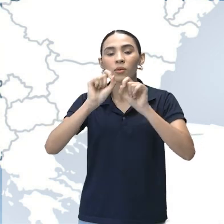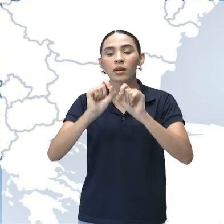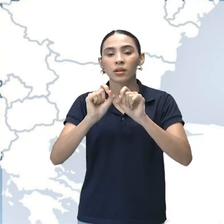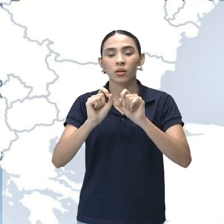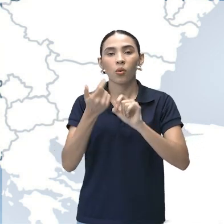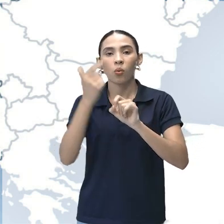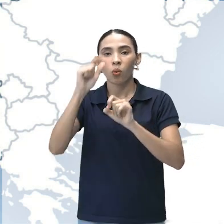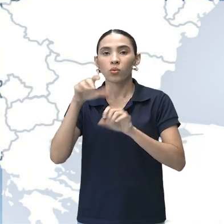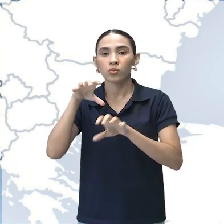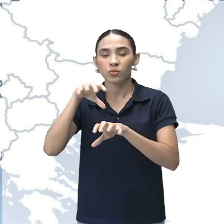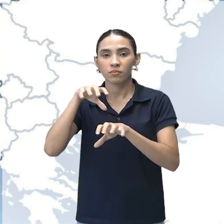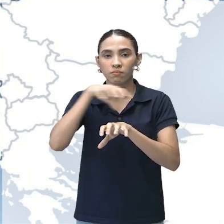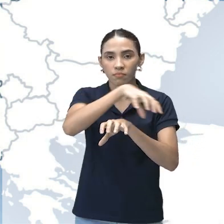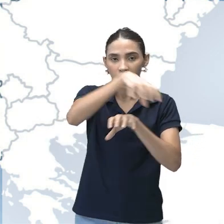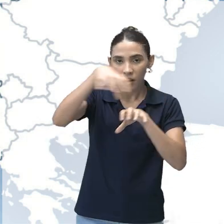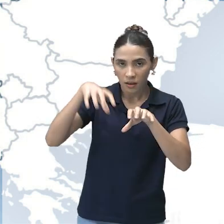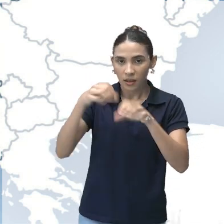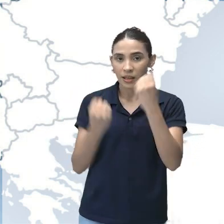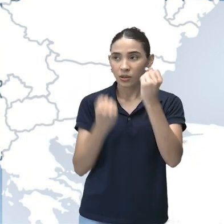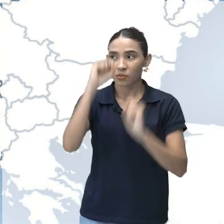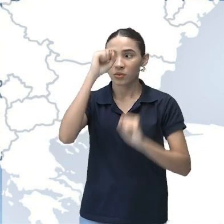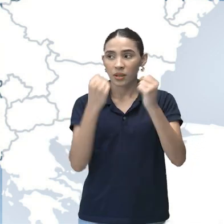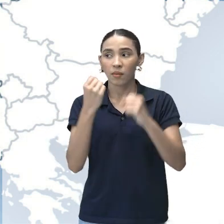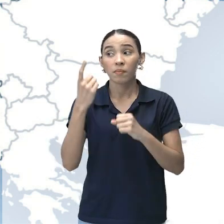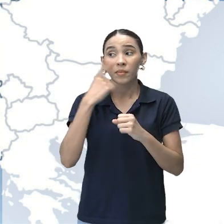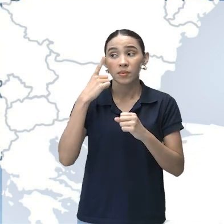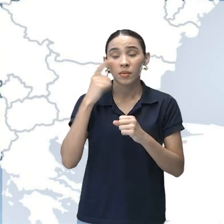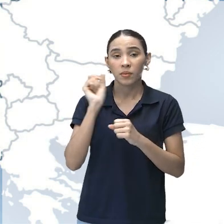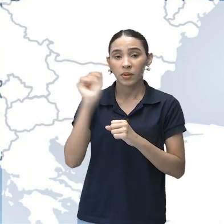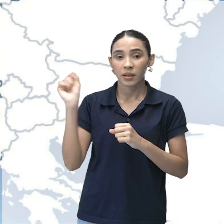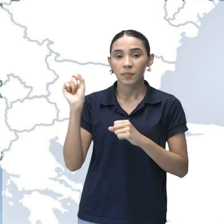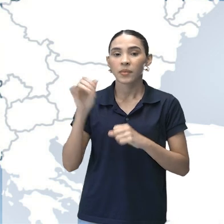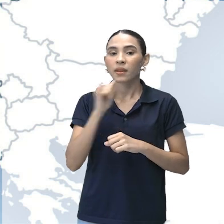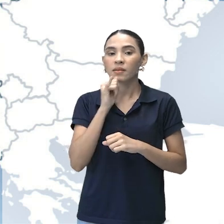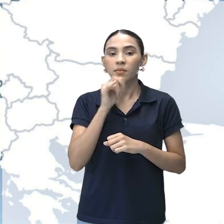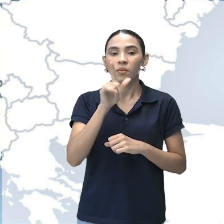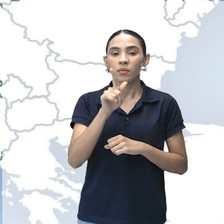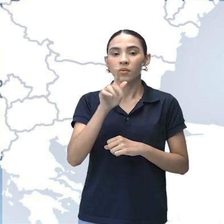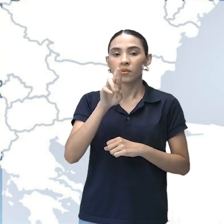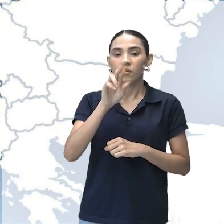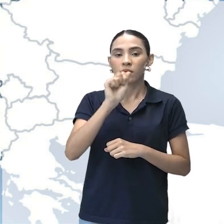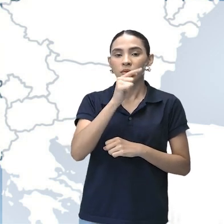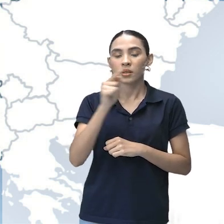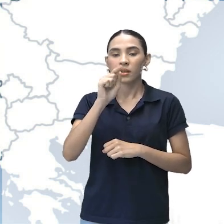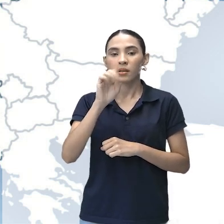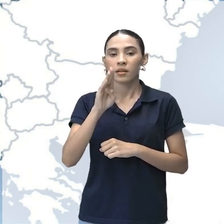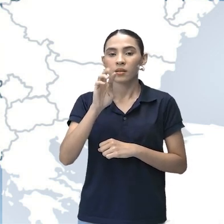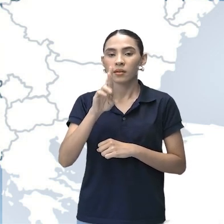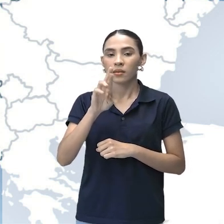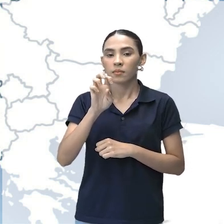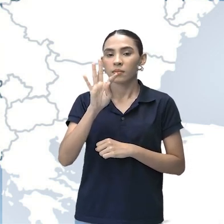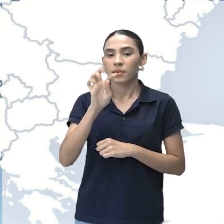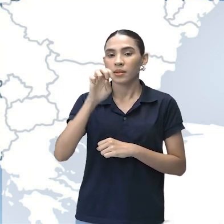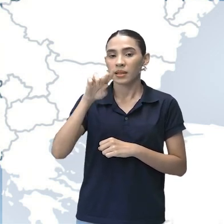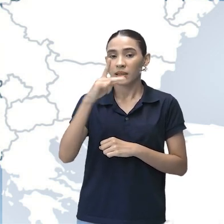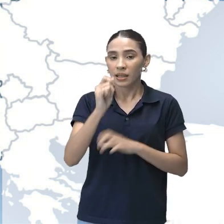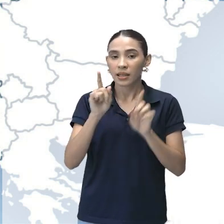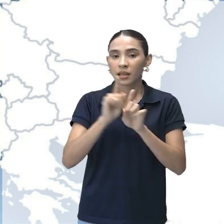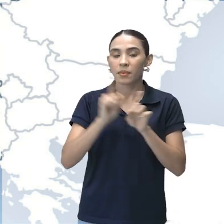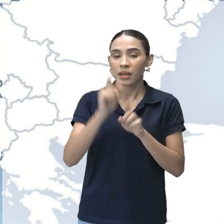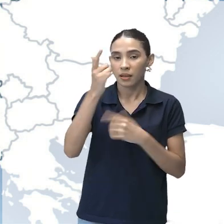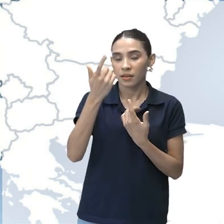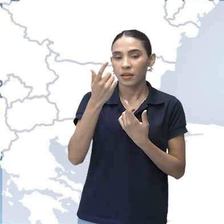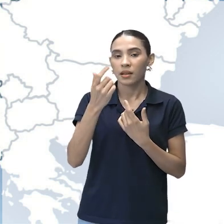centros industriais. O que a gente observa? Que aqui na ilha da Grã-Bretanha, né, onde está a Inglaterra, País de